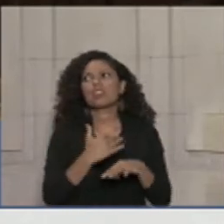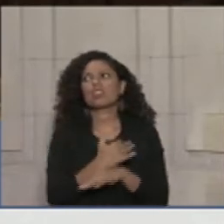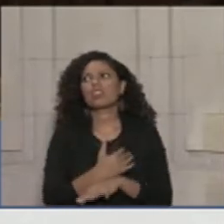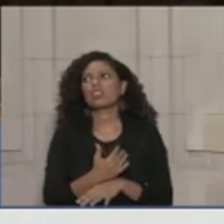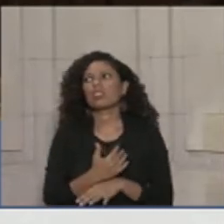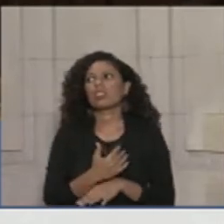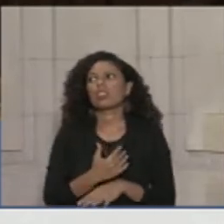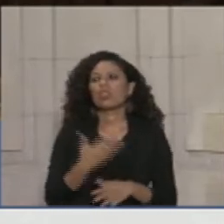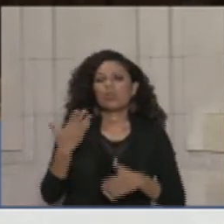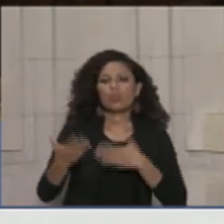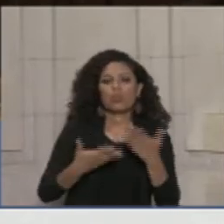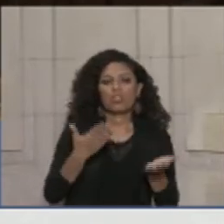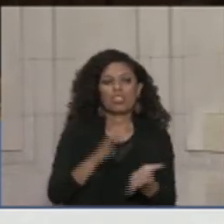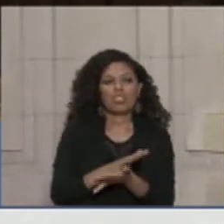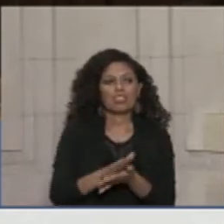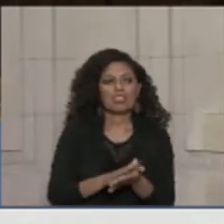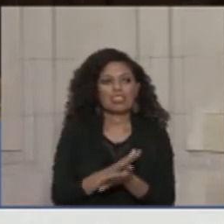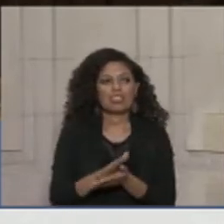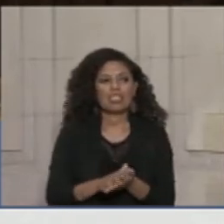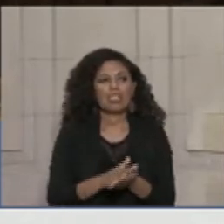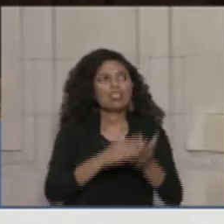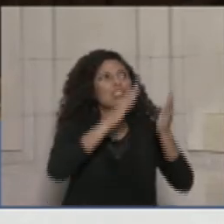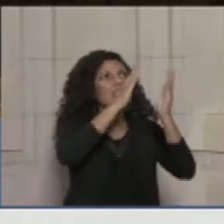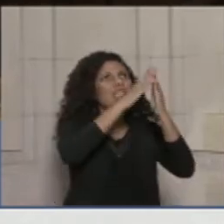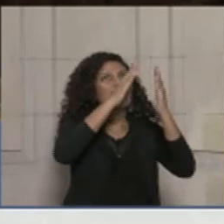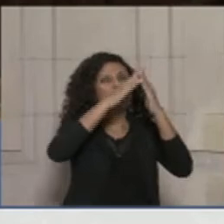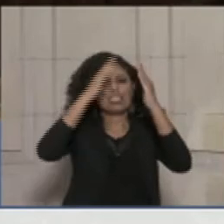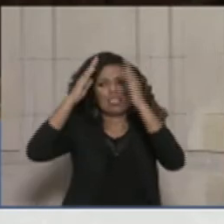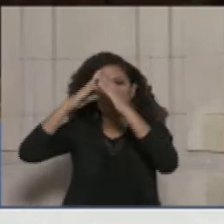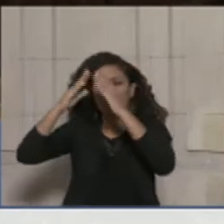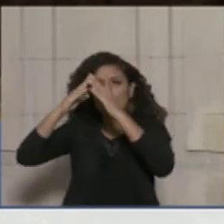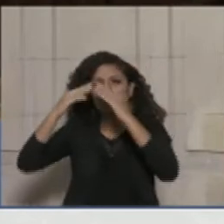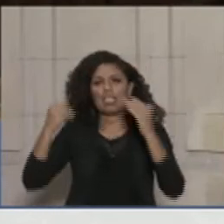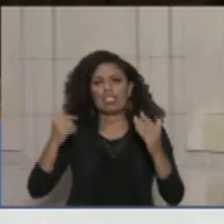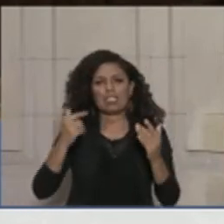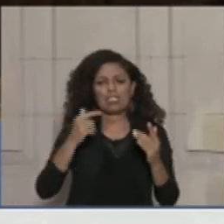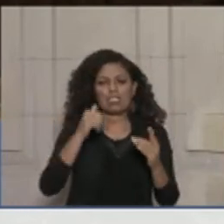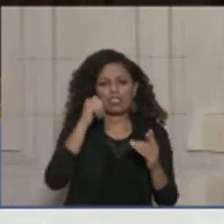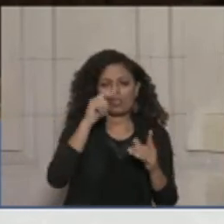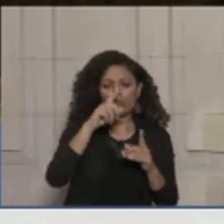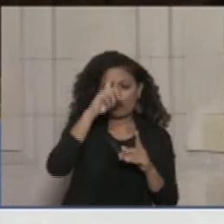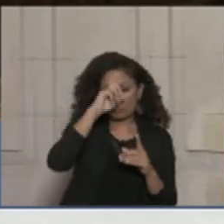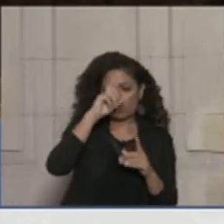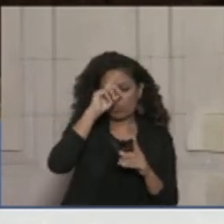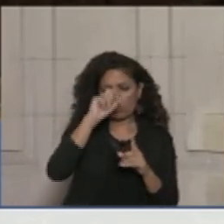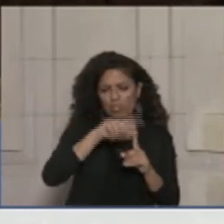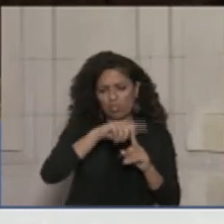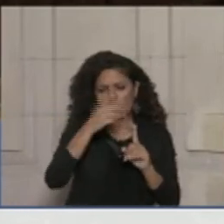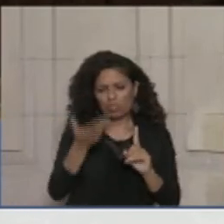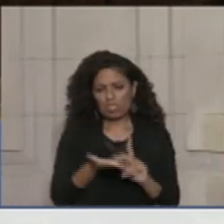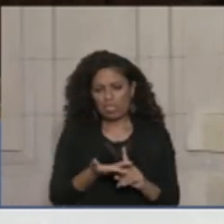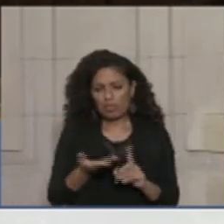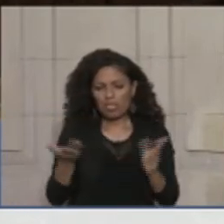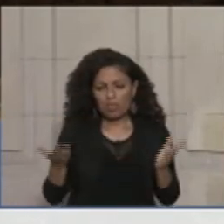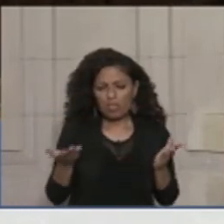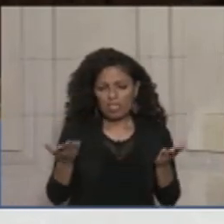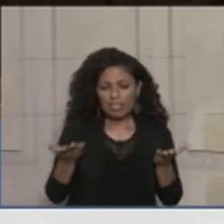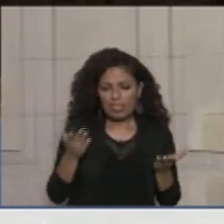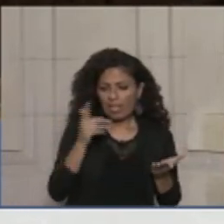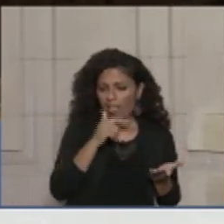não toma conta do telhado do hospital que cai na gestante, quer agora assumir a água